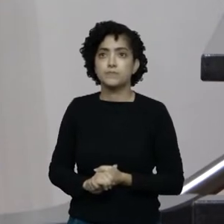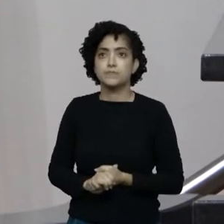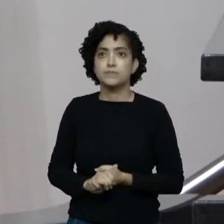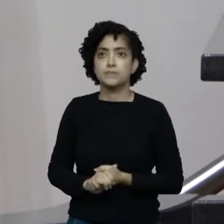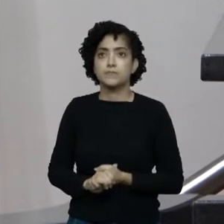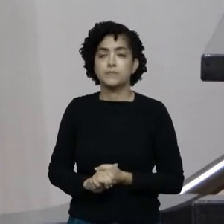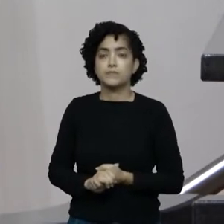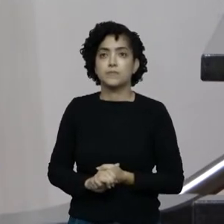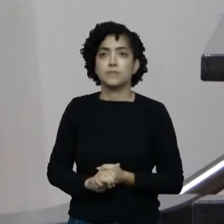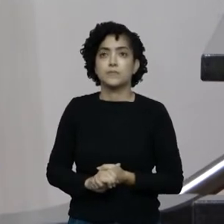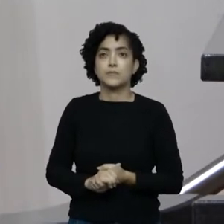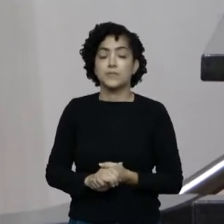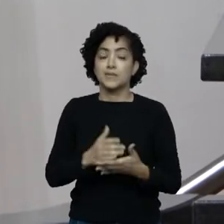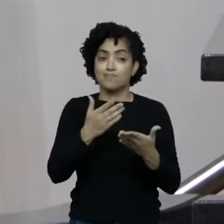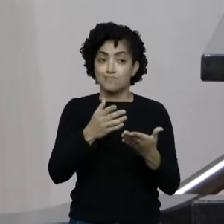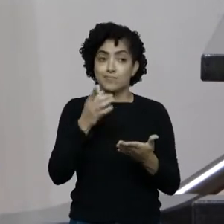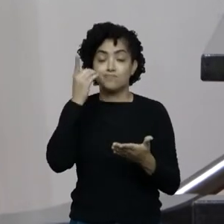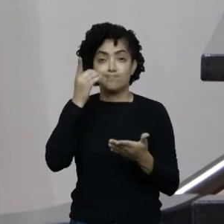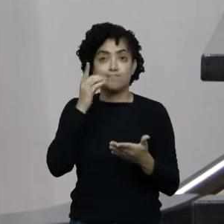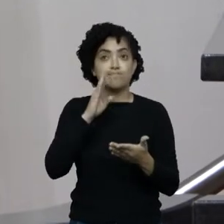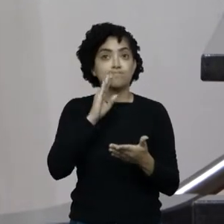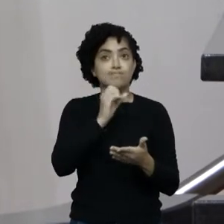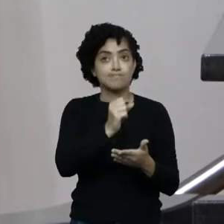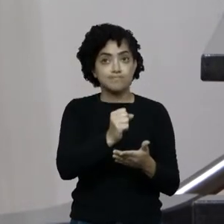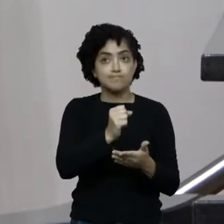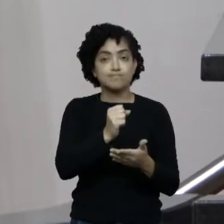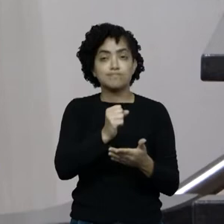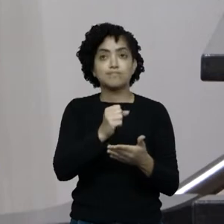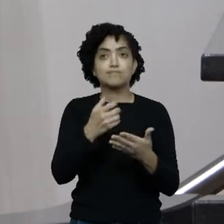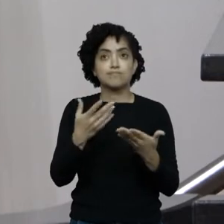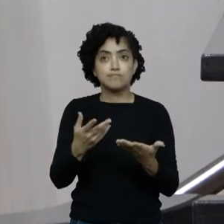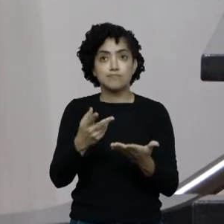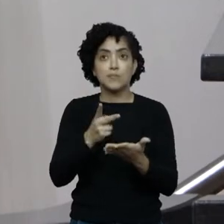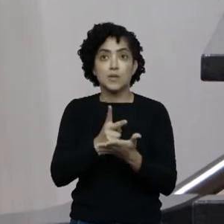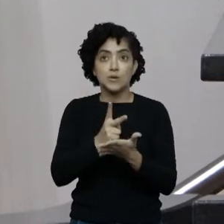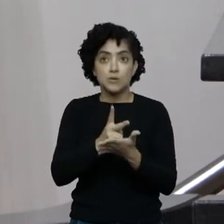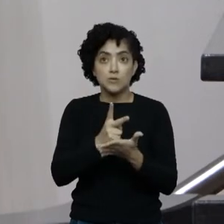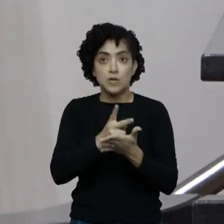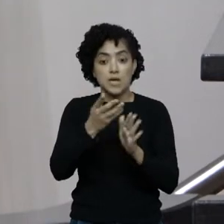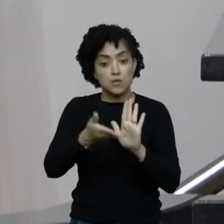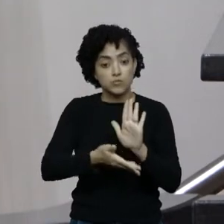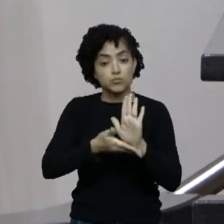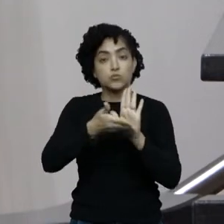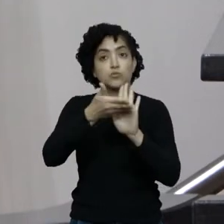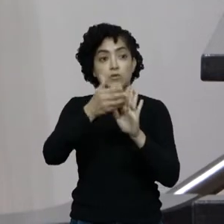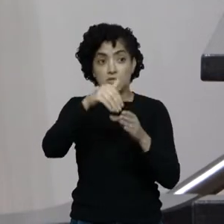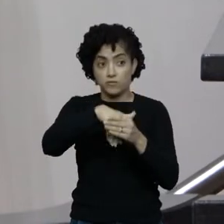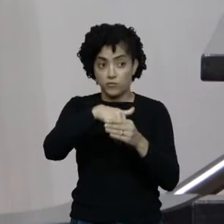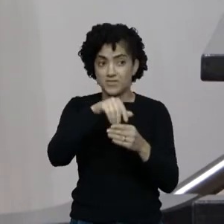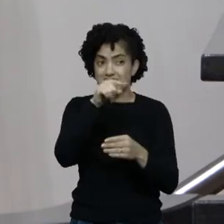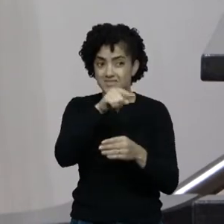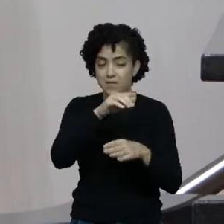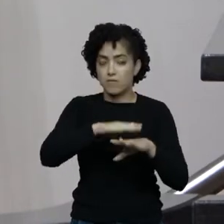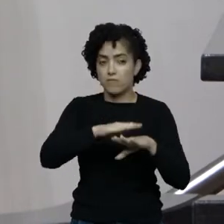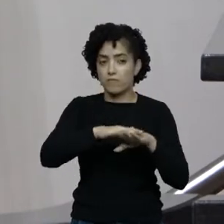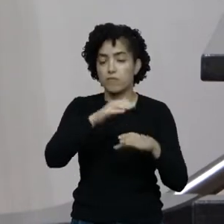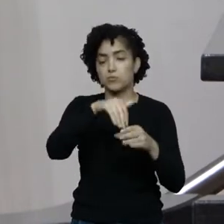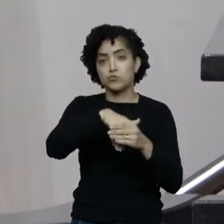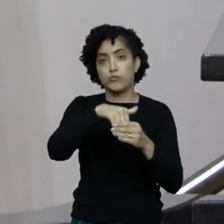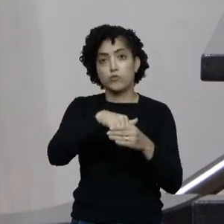o resultado Bruno e a continuidade do aumento dos cemesc chão votou em dezembro